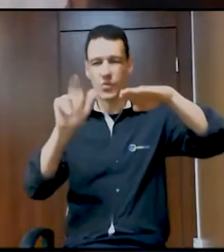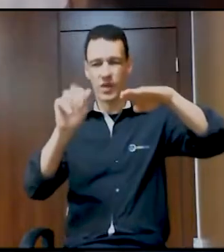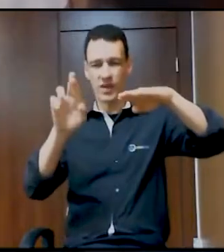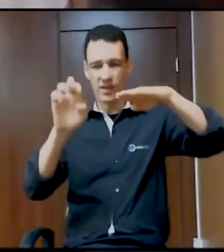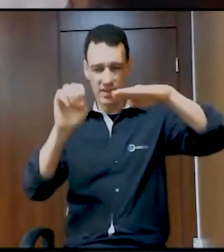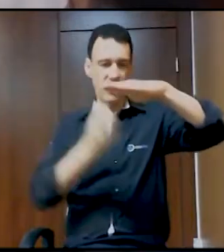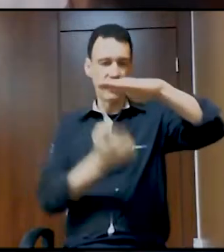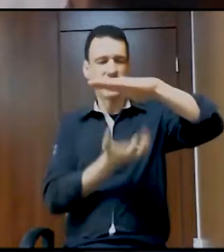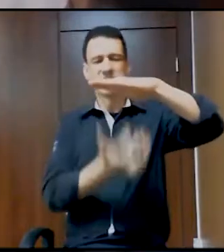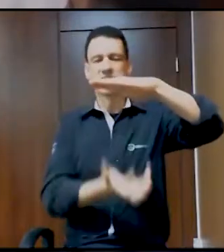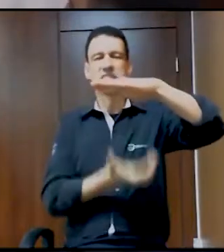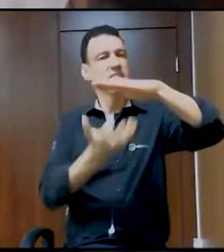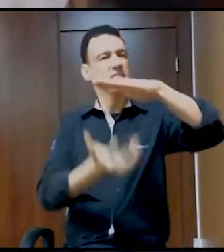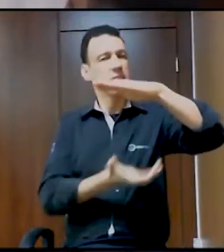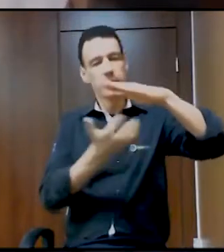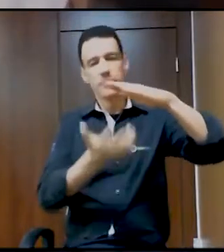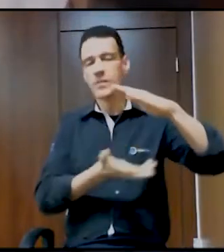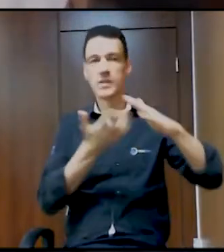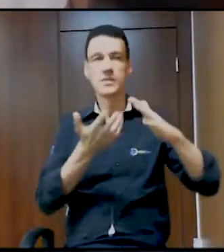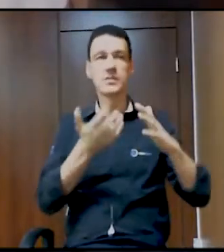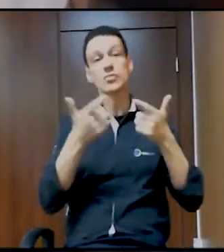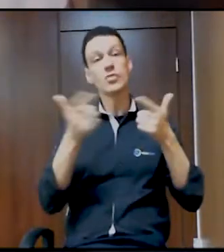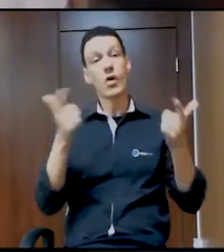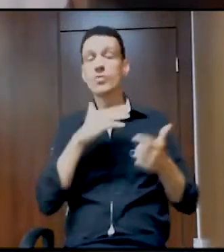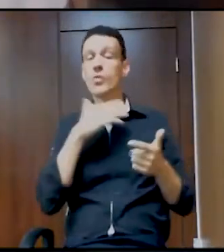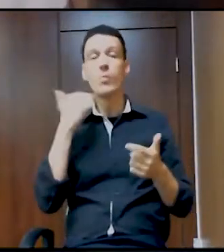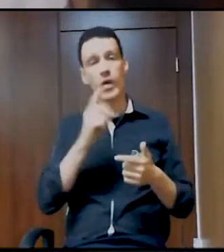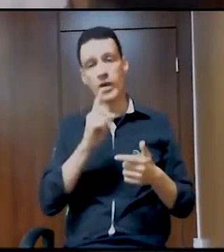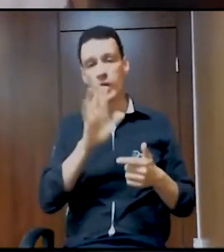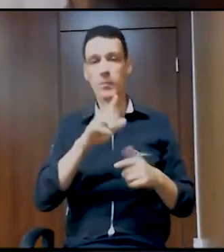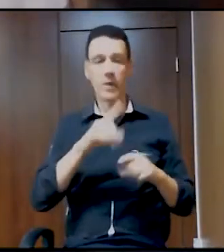morreu ninguém dos males menores, a gente perdeu só os